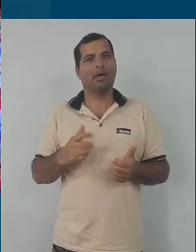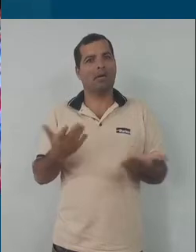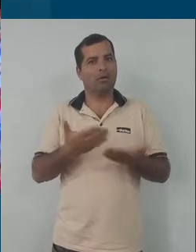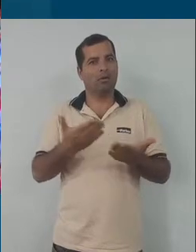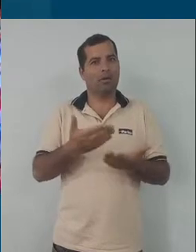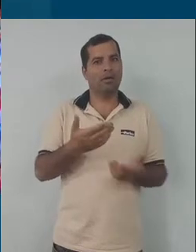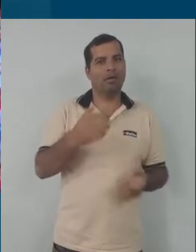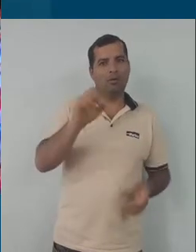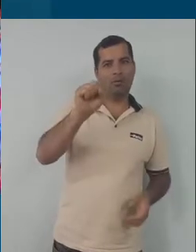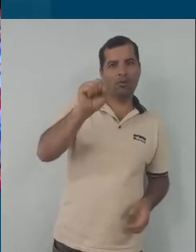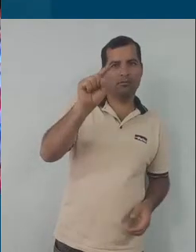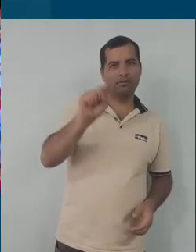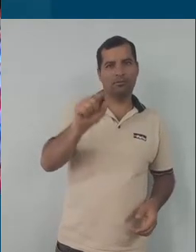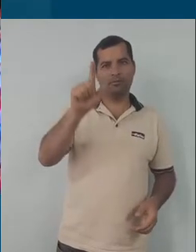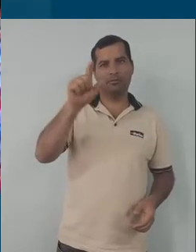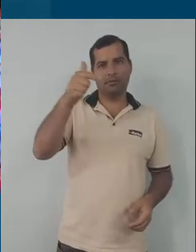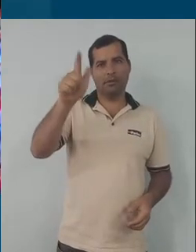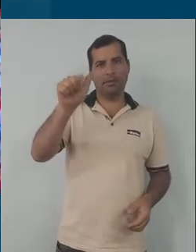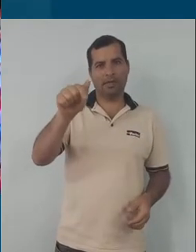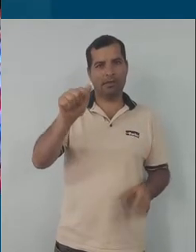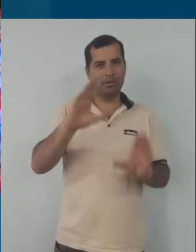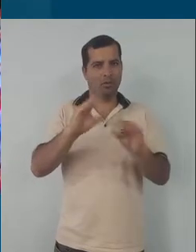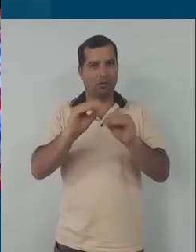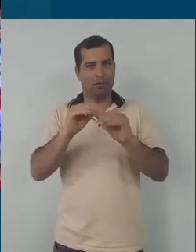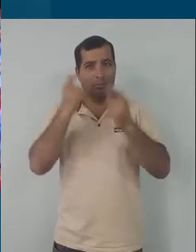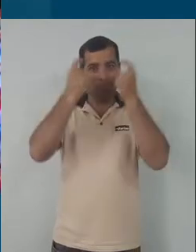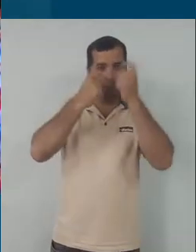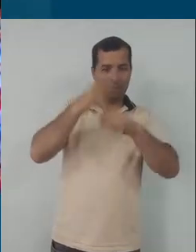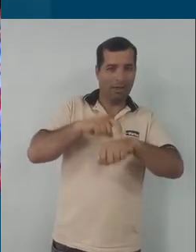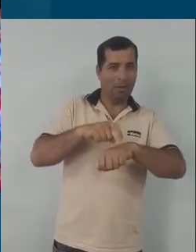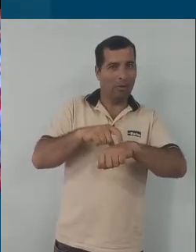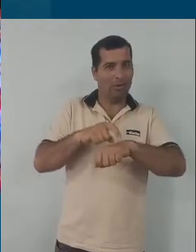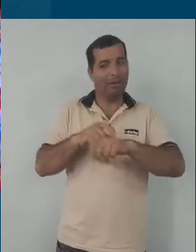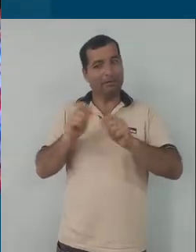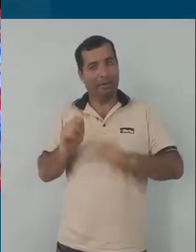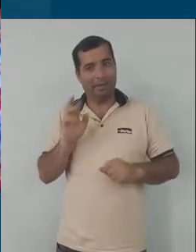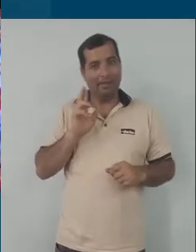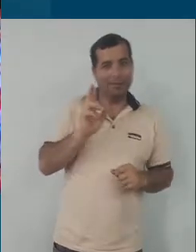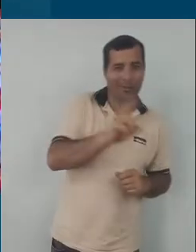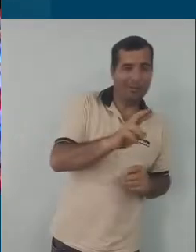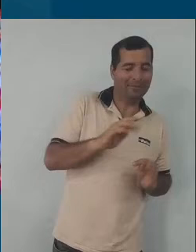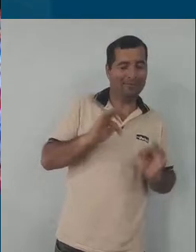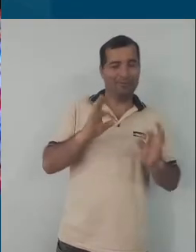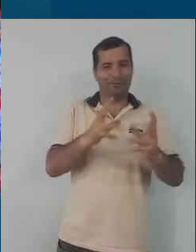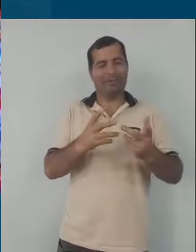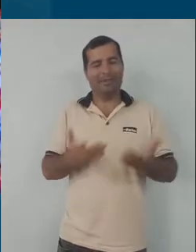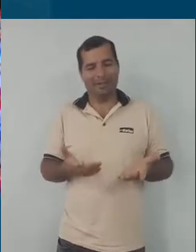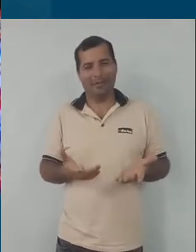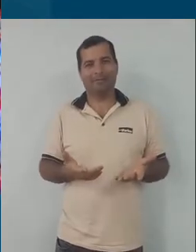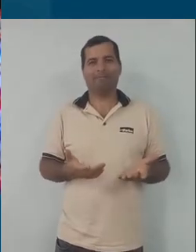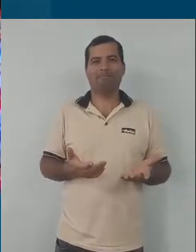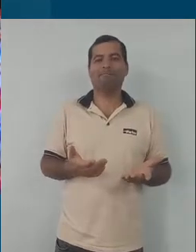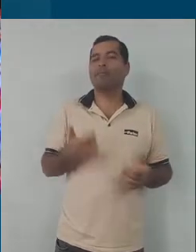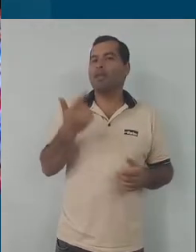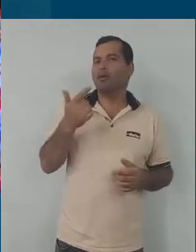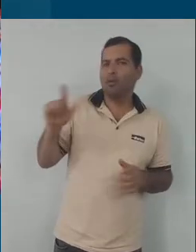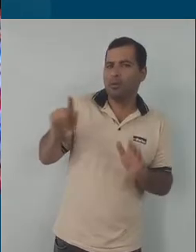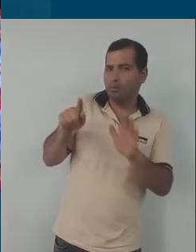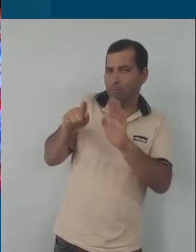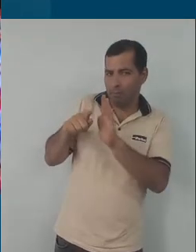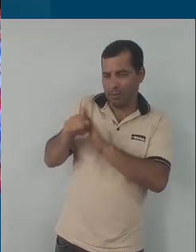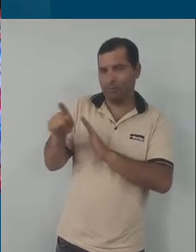pouquinho preocupada com o horário, para a gente poder responder aqui. Então, a outra pergunta